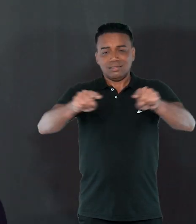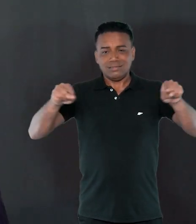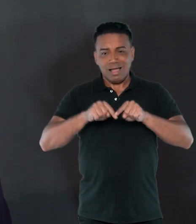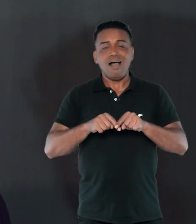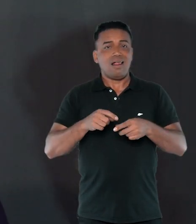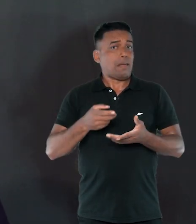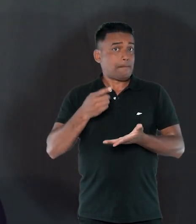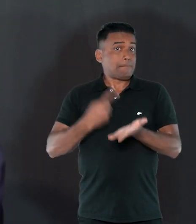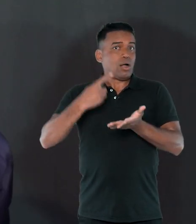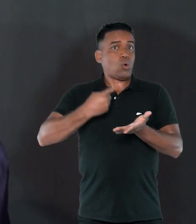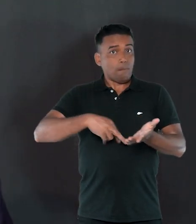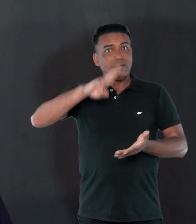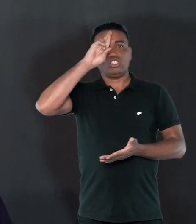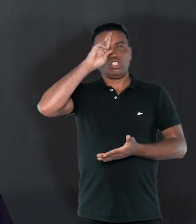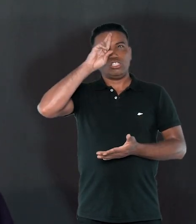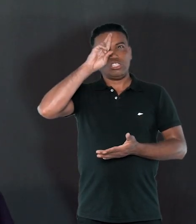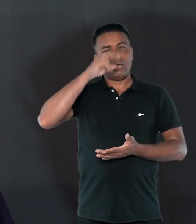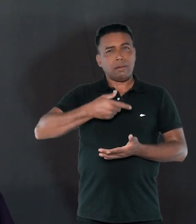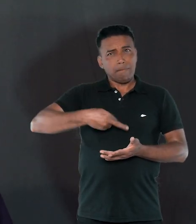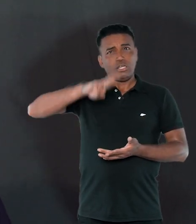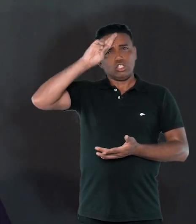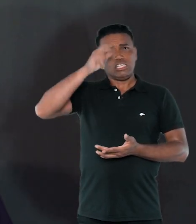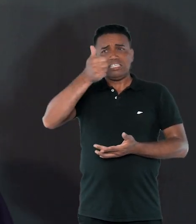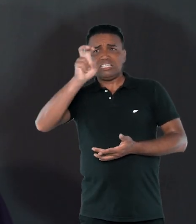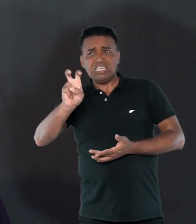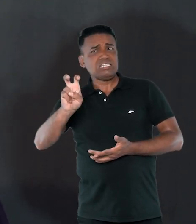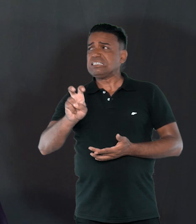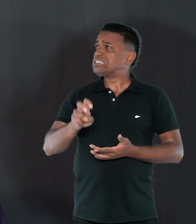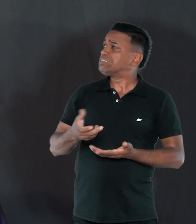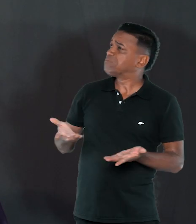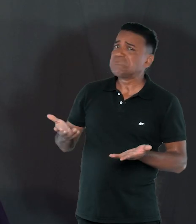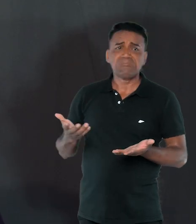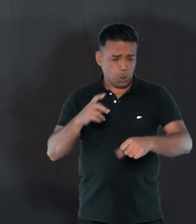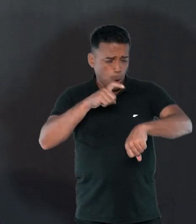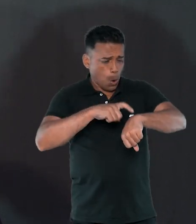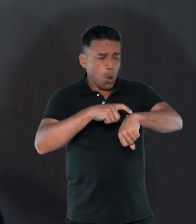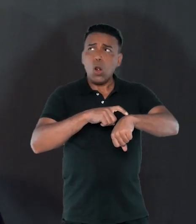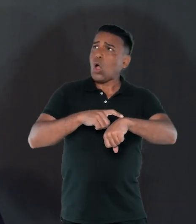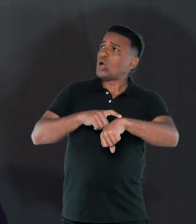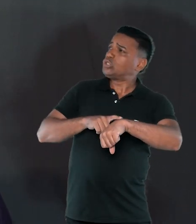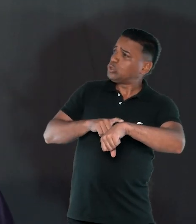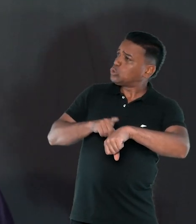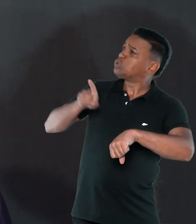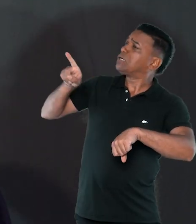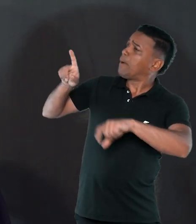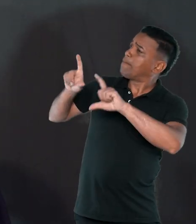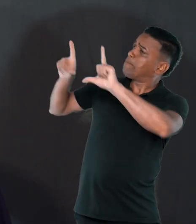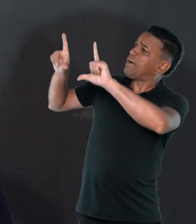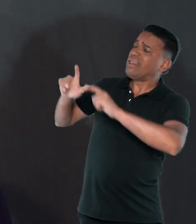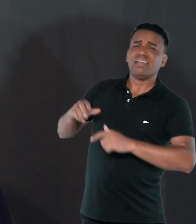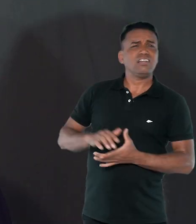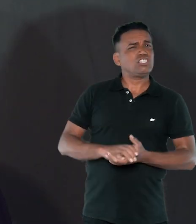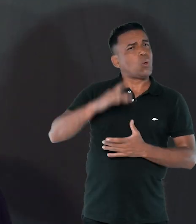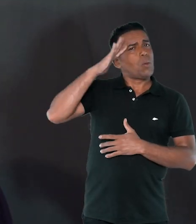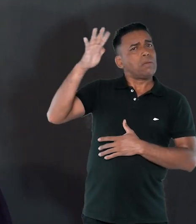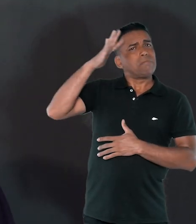marcou 12:00, 12:15, nada dela aparecer. Aí eu olhei para o relógio da parede, olhei para o meu e fiquei